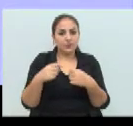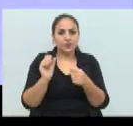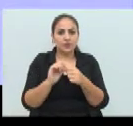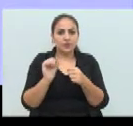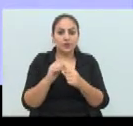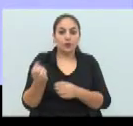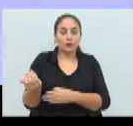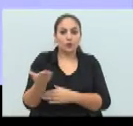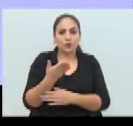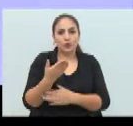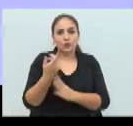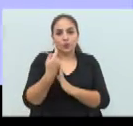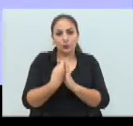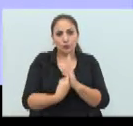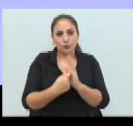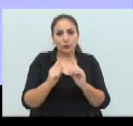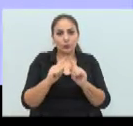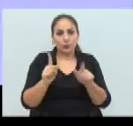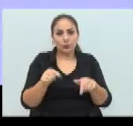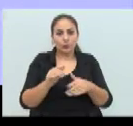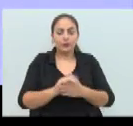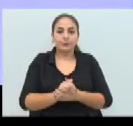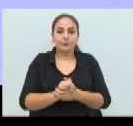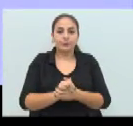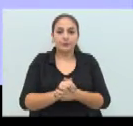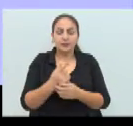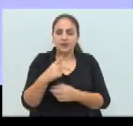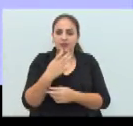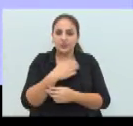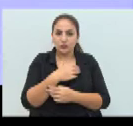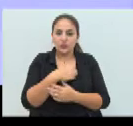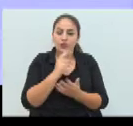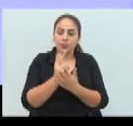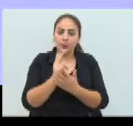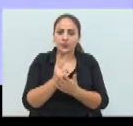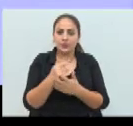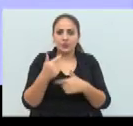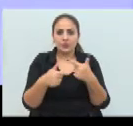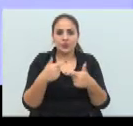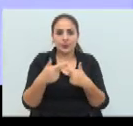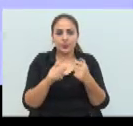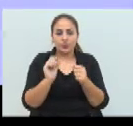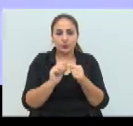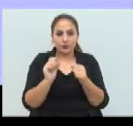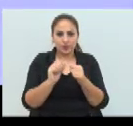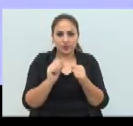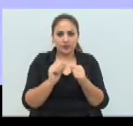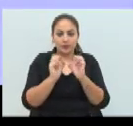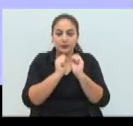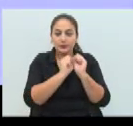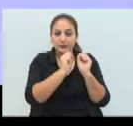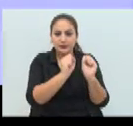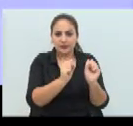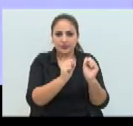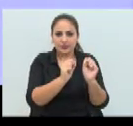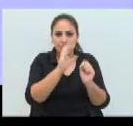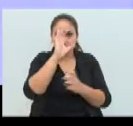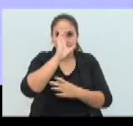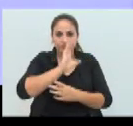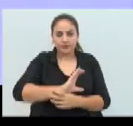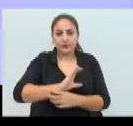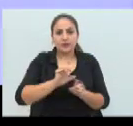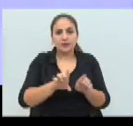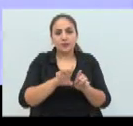para a realização de um novo concurso público. Desta forma, serão mantidos os serviços realizados pela Secretaria